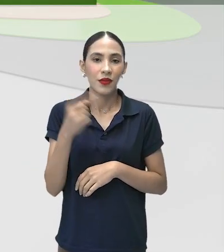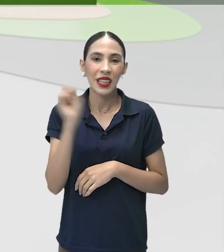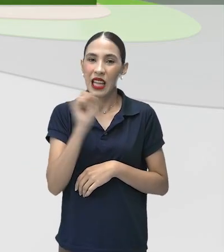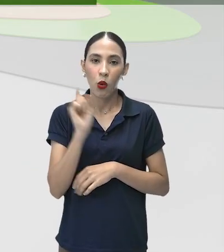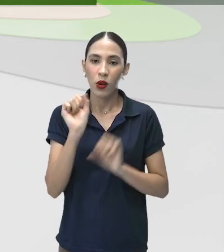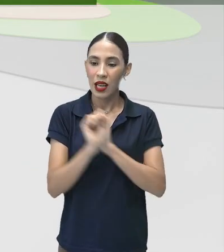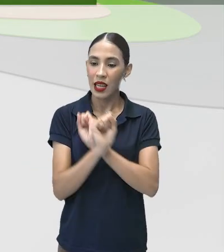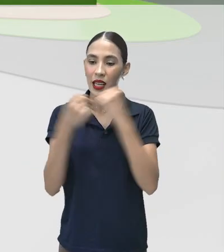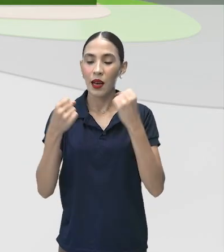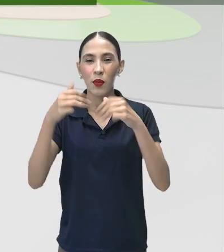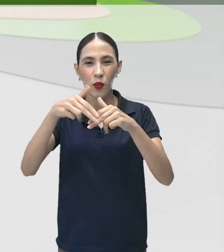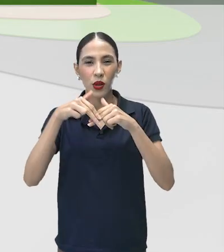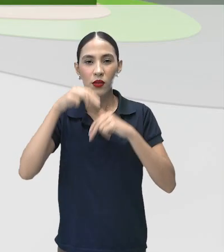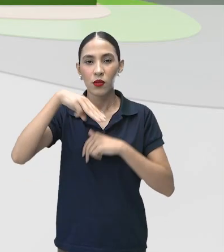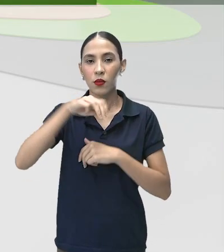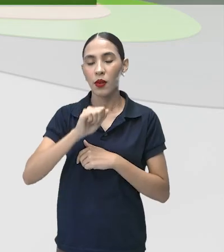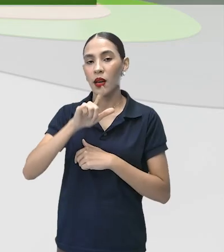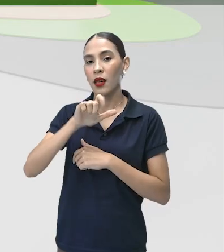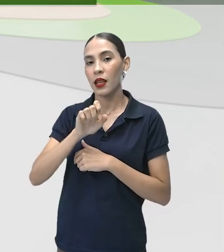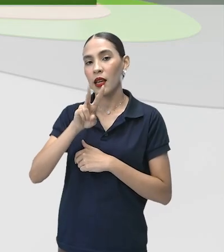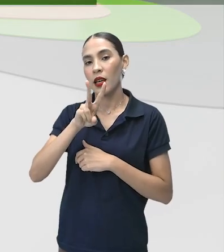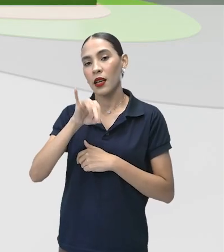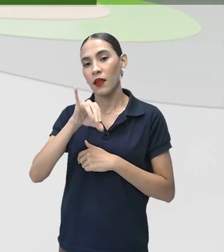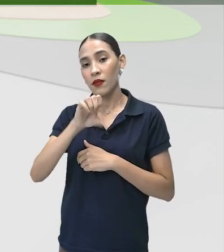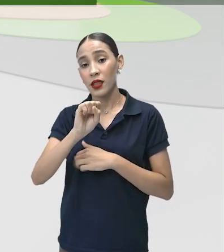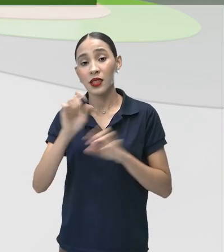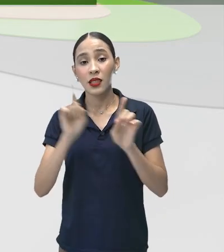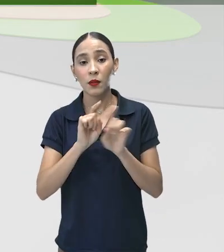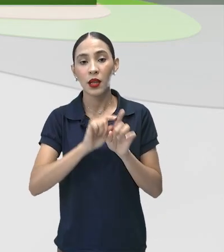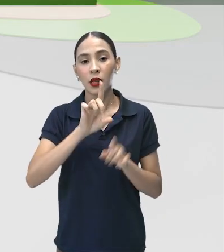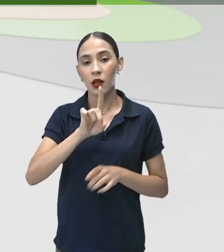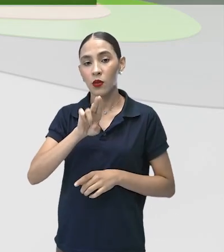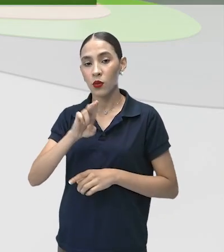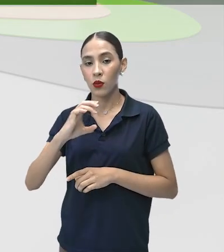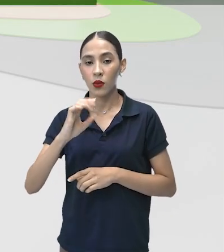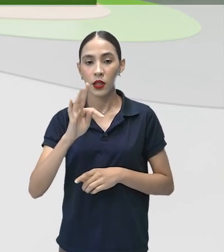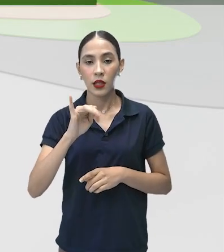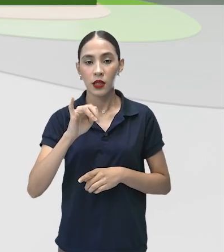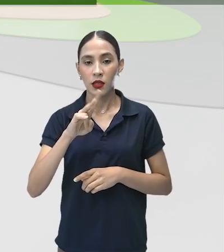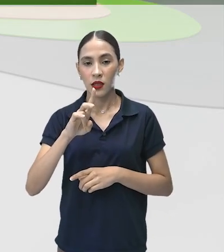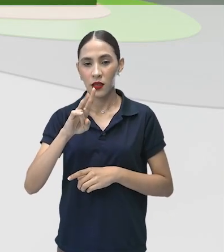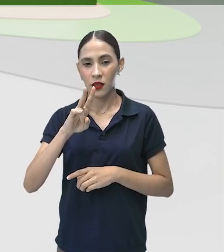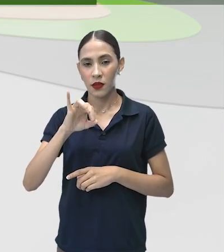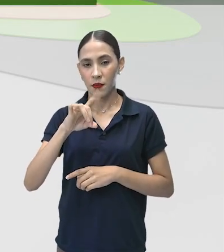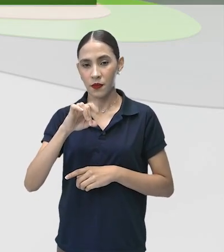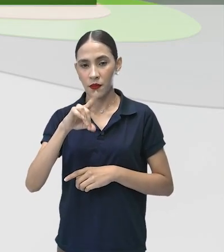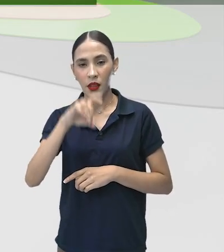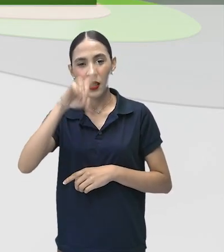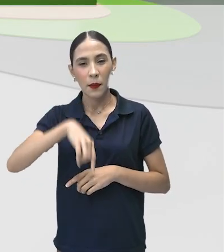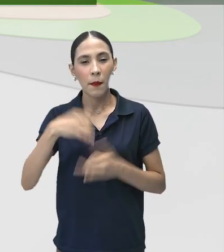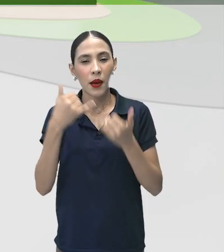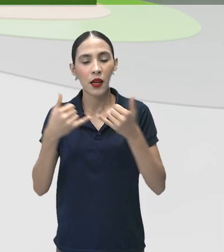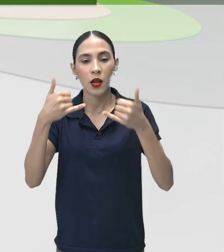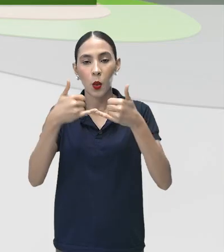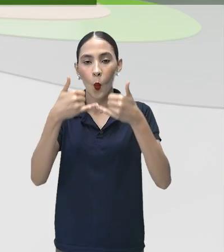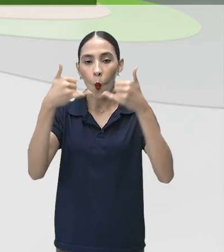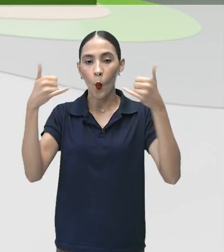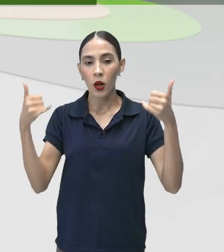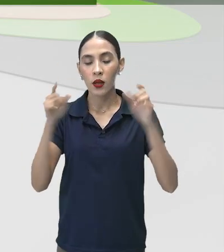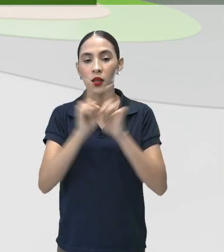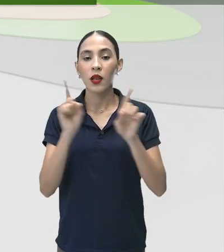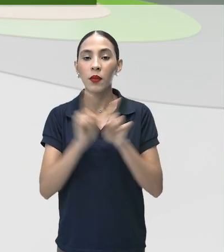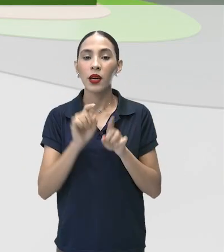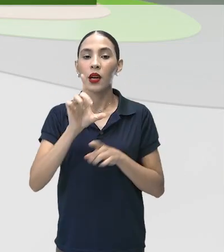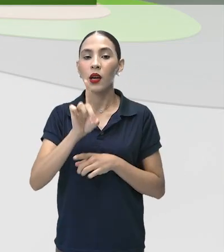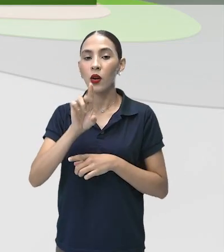eles são ditos maleáveis, bem como ductilidade se refere à propriedade de que eles podem se tornar fios, que é então